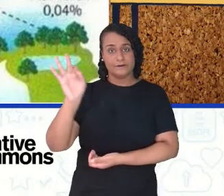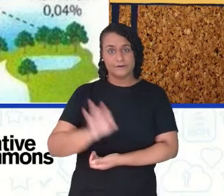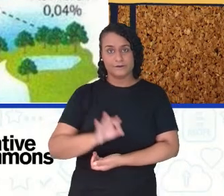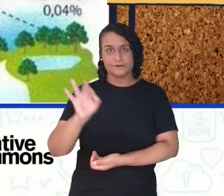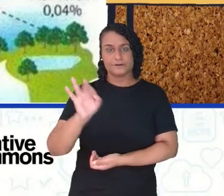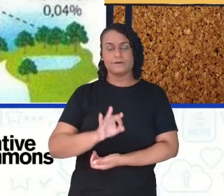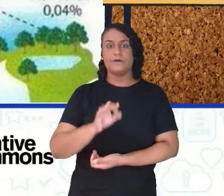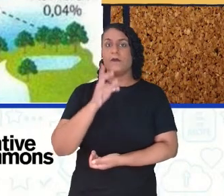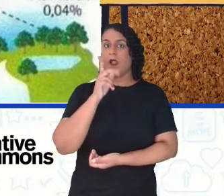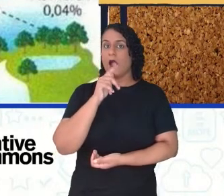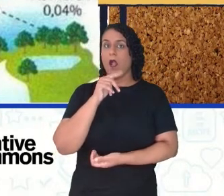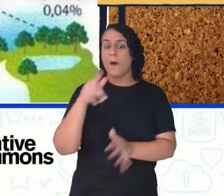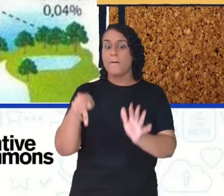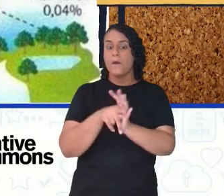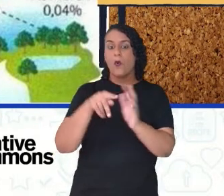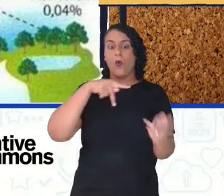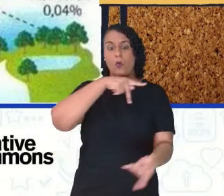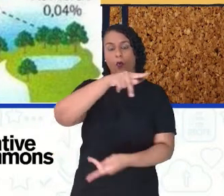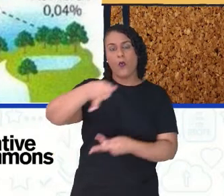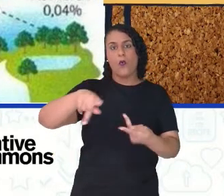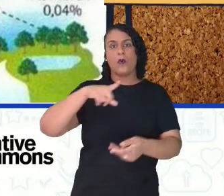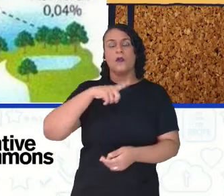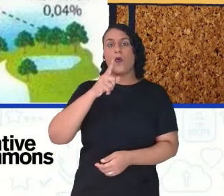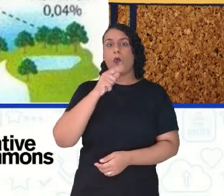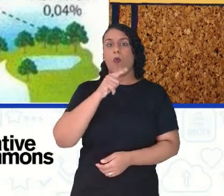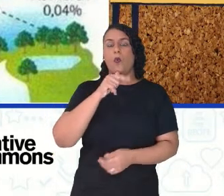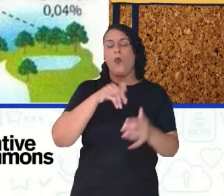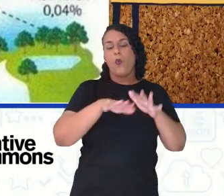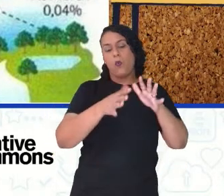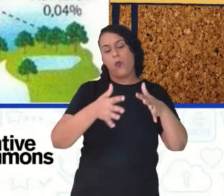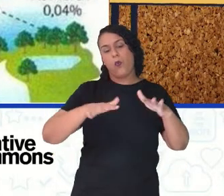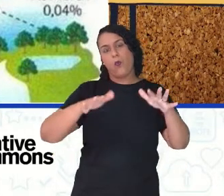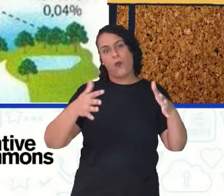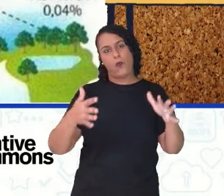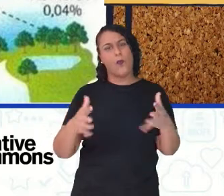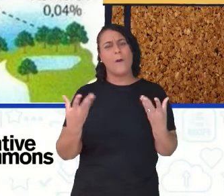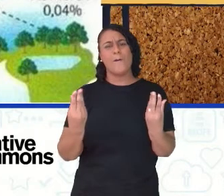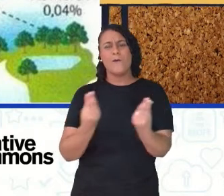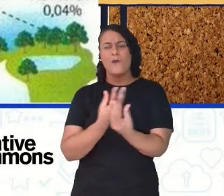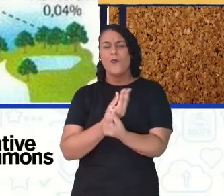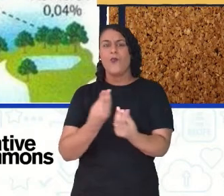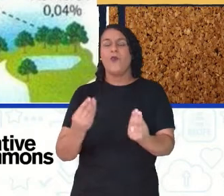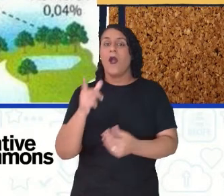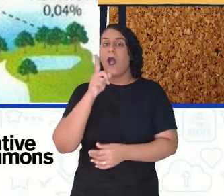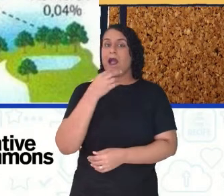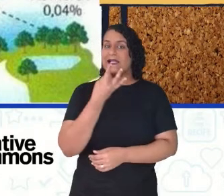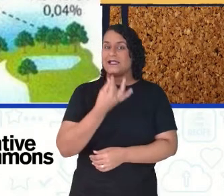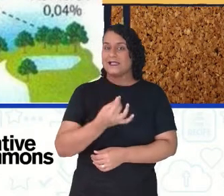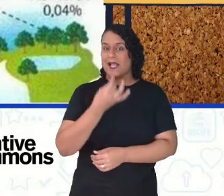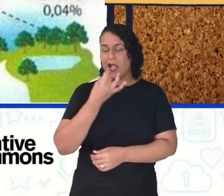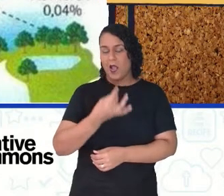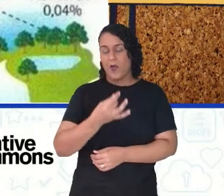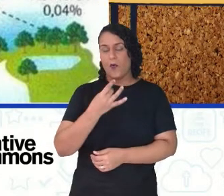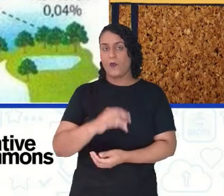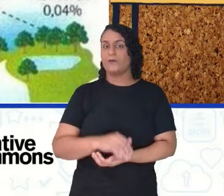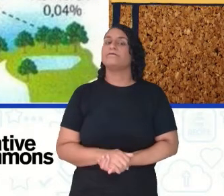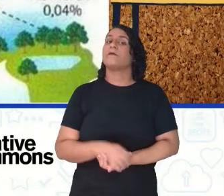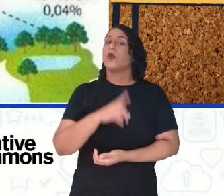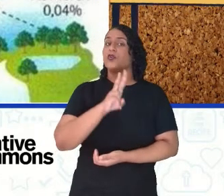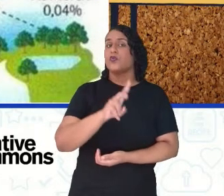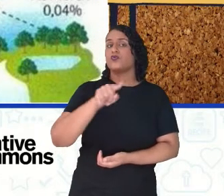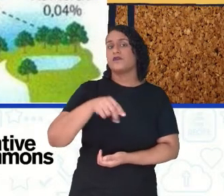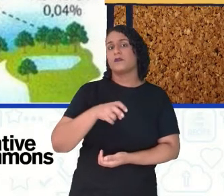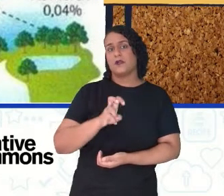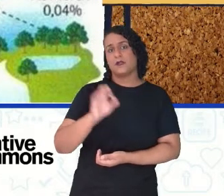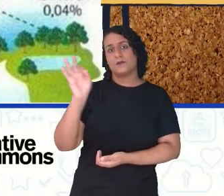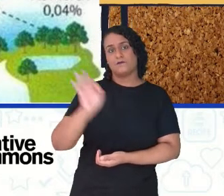97,5% da água do nosso planeta compõe os oceanos. Então, a gente tem muita água salgada. E o que a gente tem mais? Apenas 2,5%